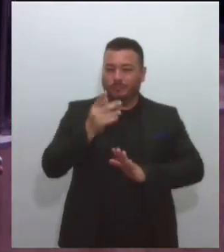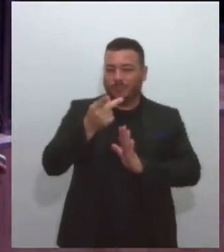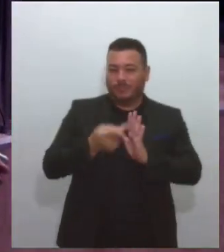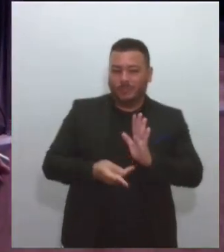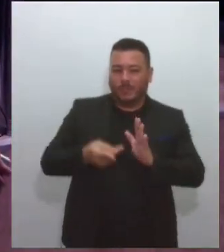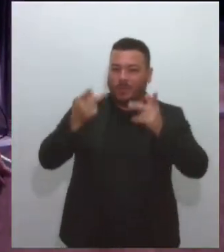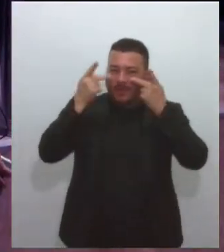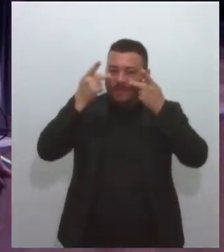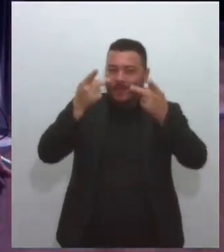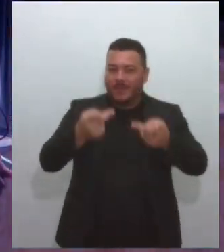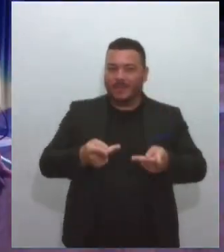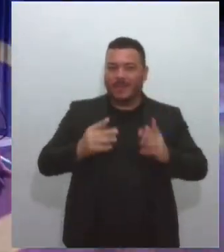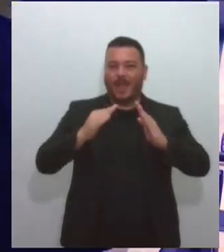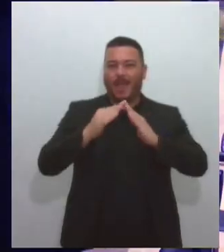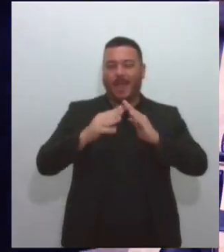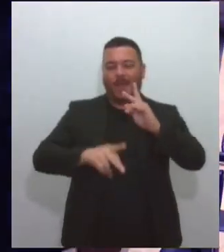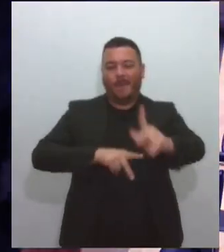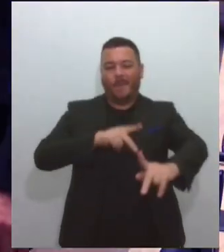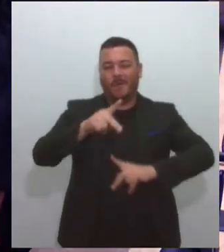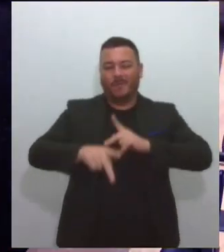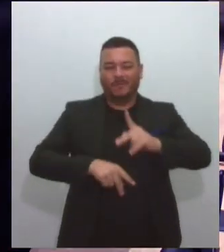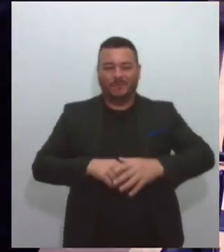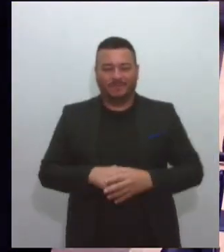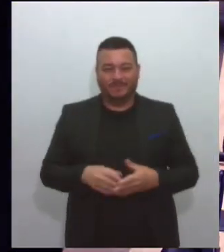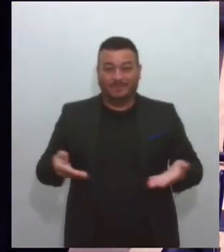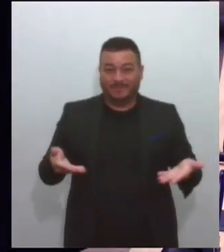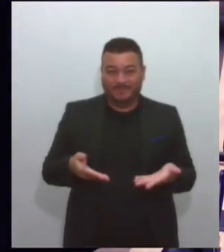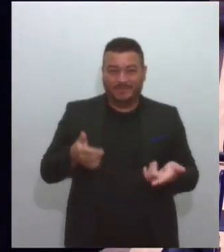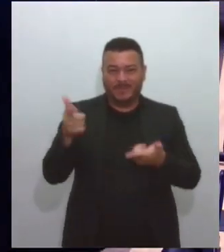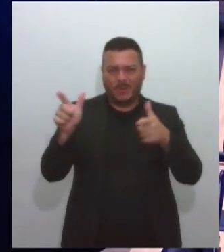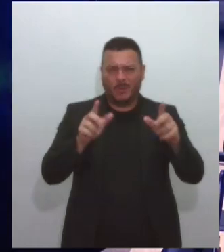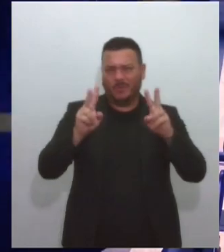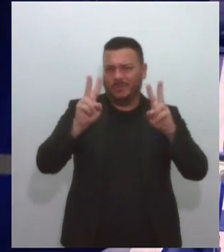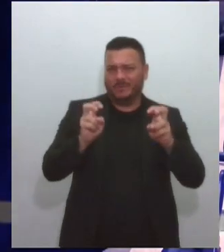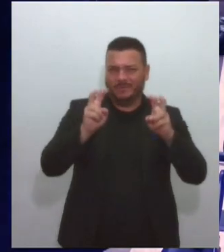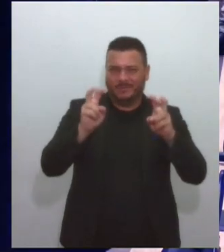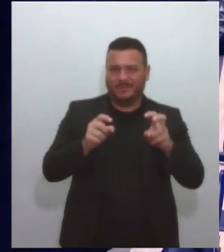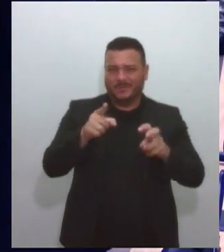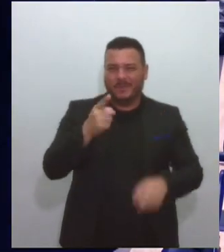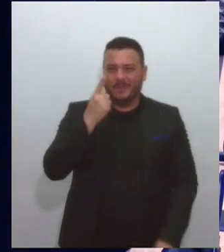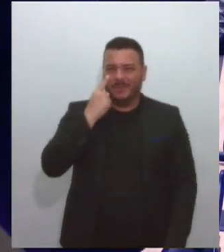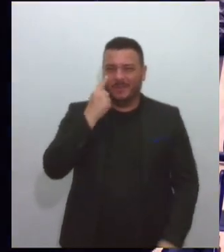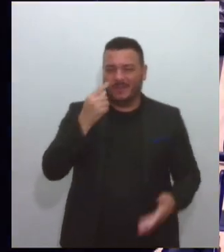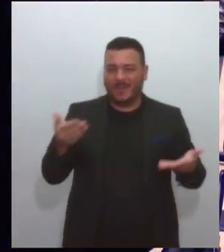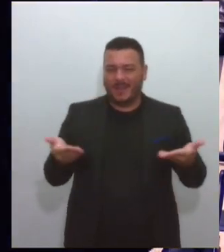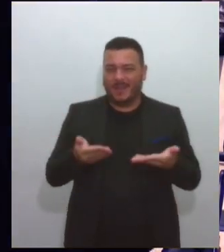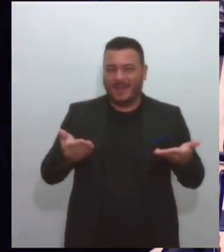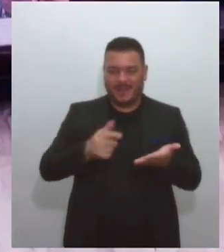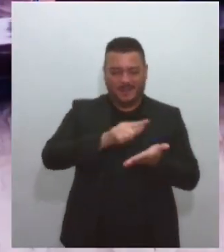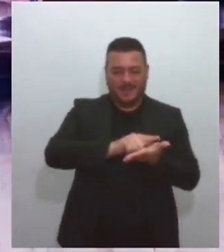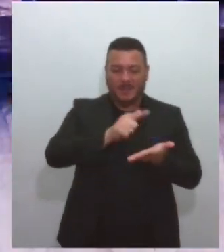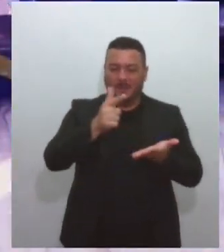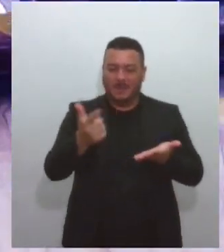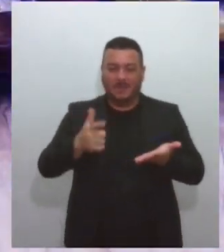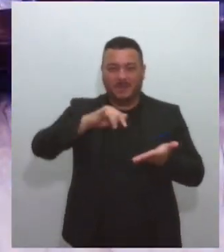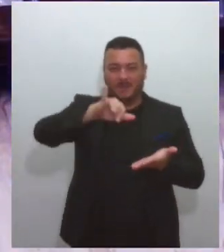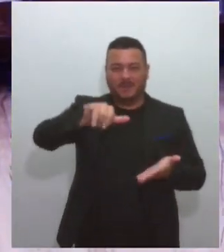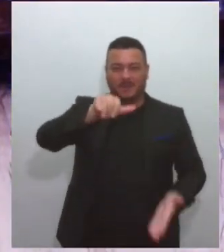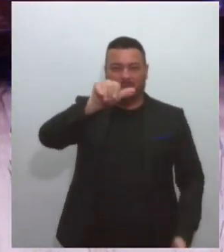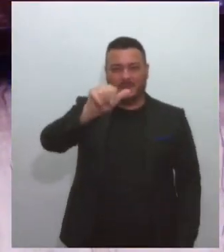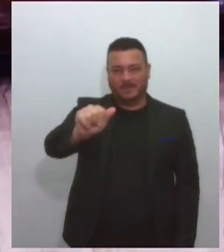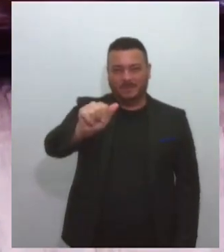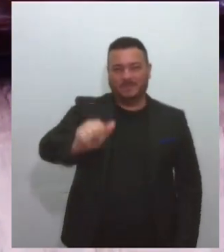à Casa do Povo. Esses e outros assuntos você acompanha a partir de agora